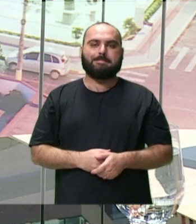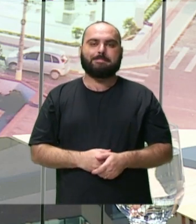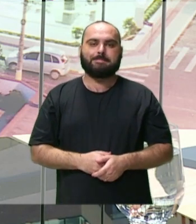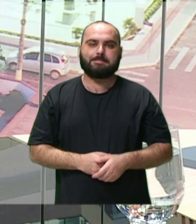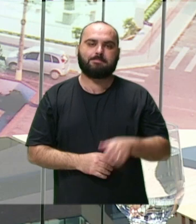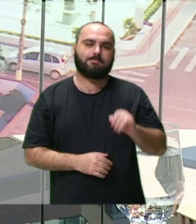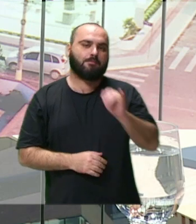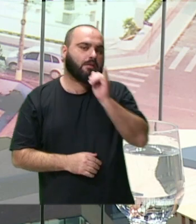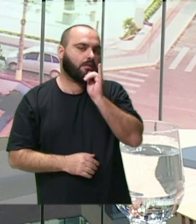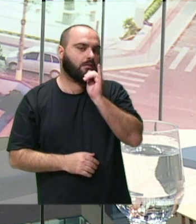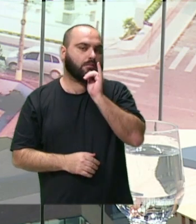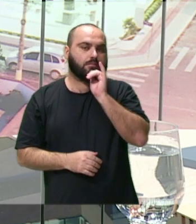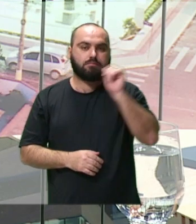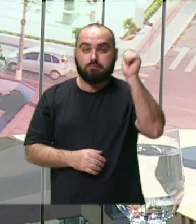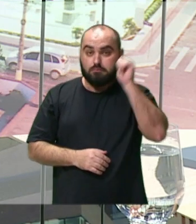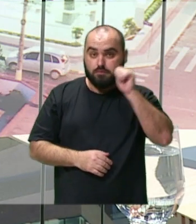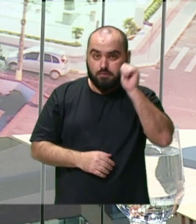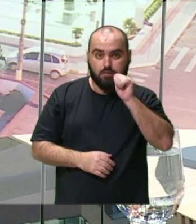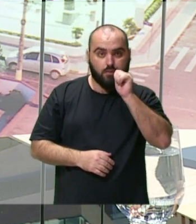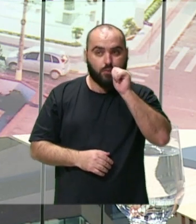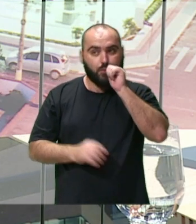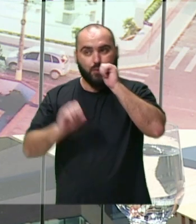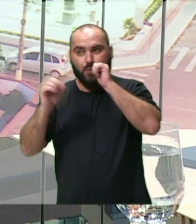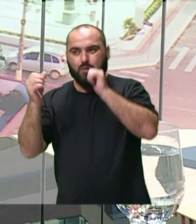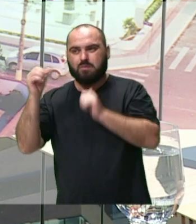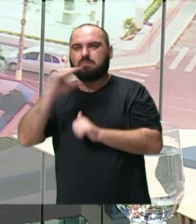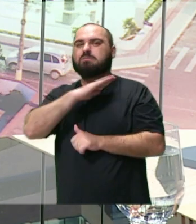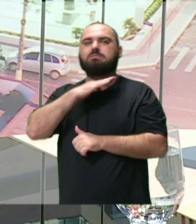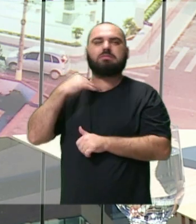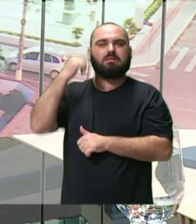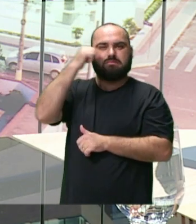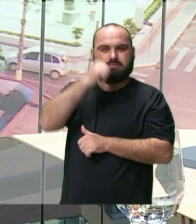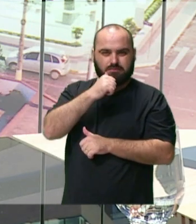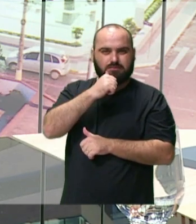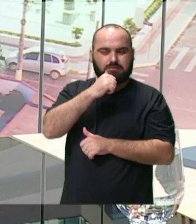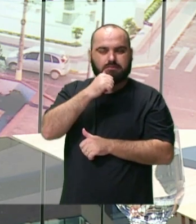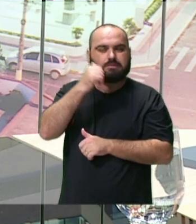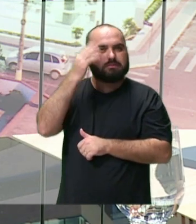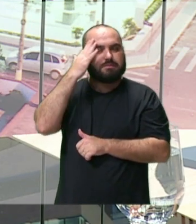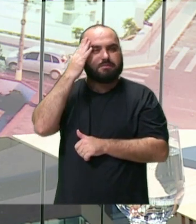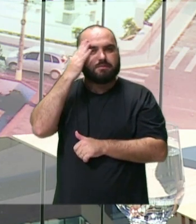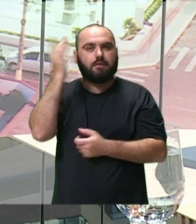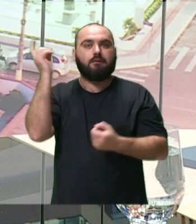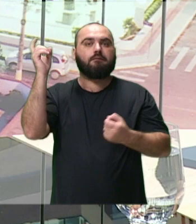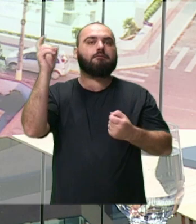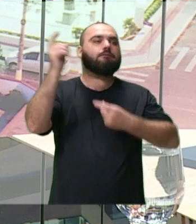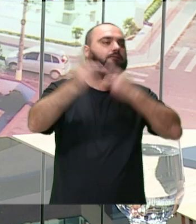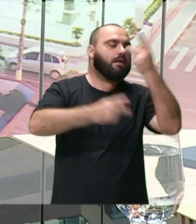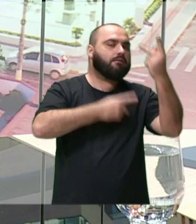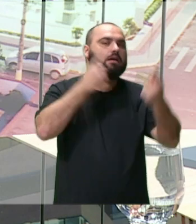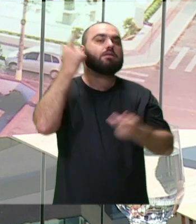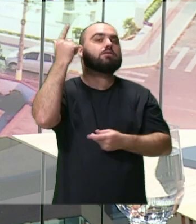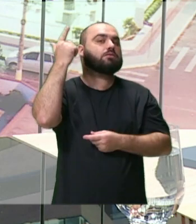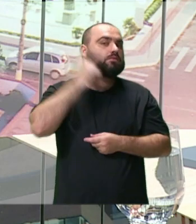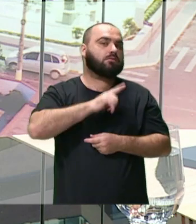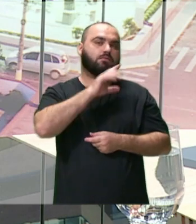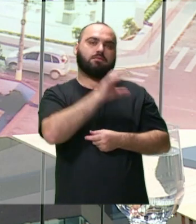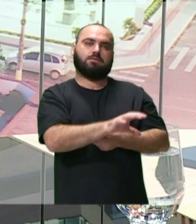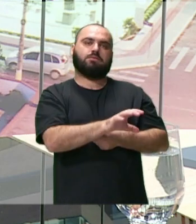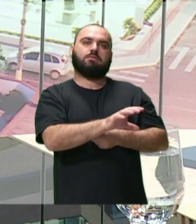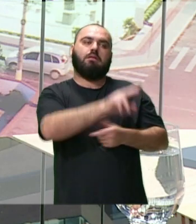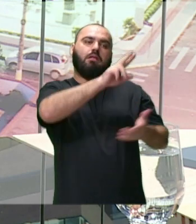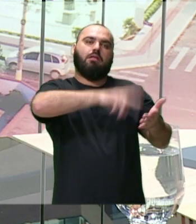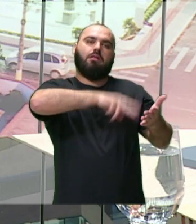às mulheres em si, ou quando acontecem os feminicídios, a gente volta a falar mais sobre isso, lê sobre isso,